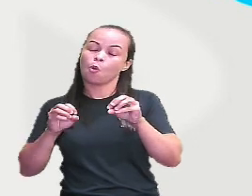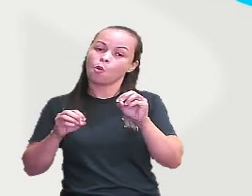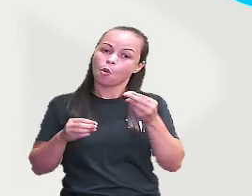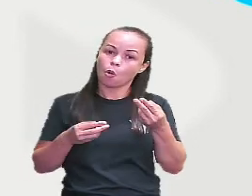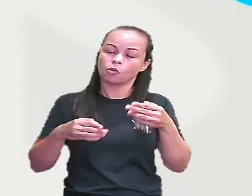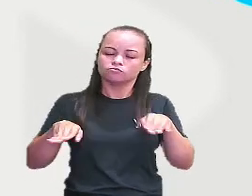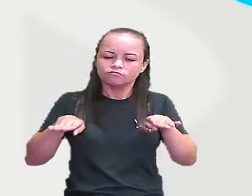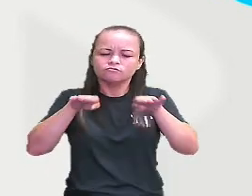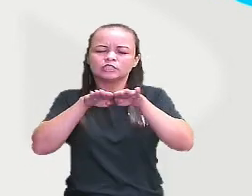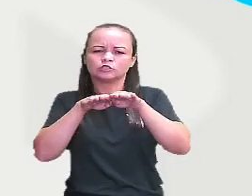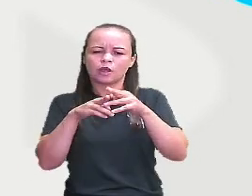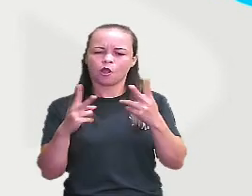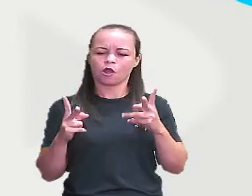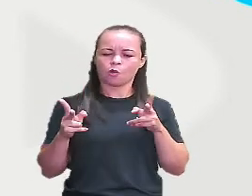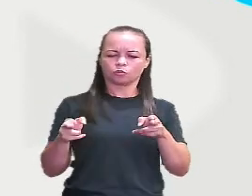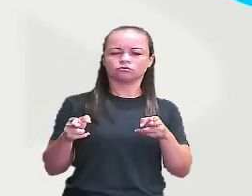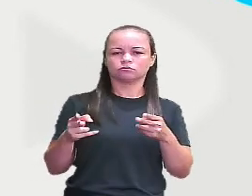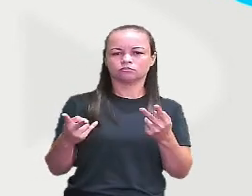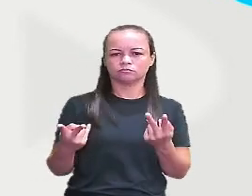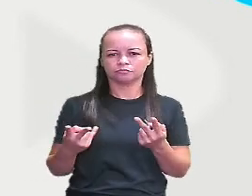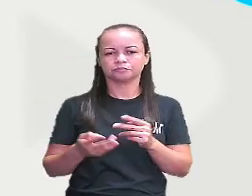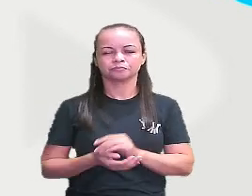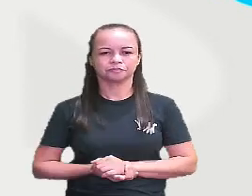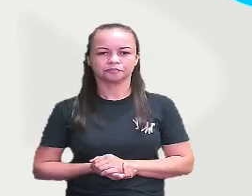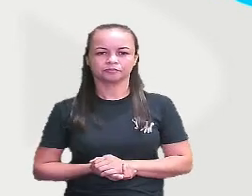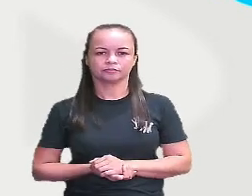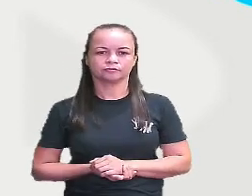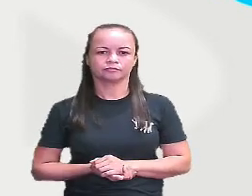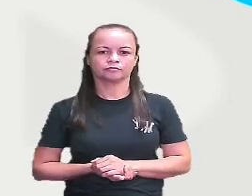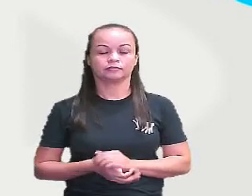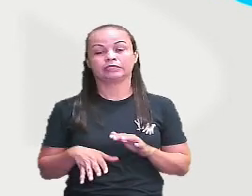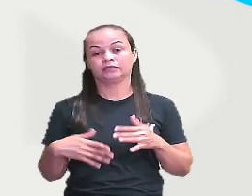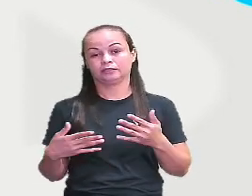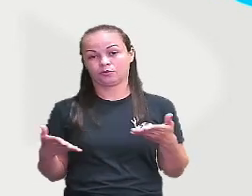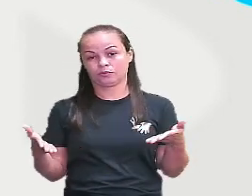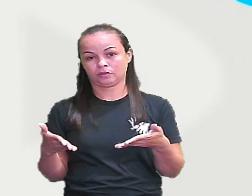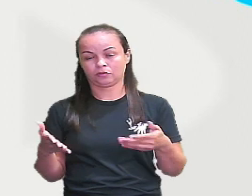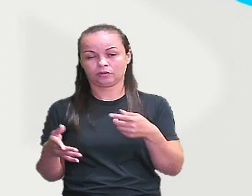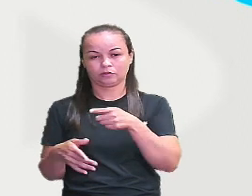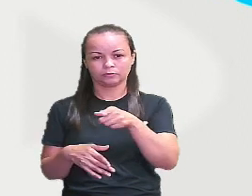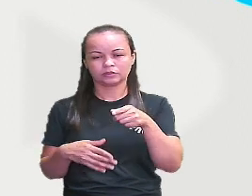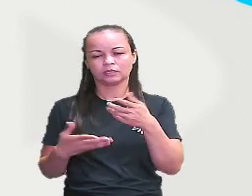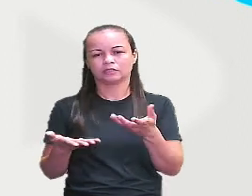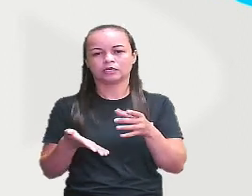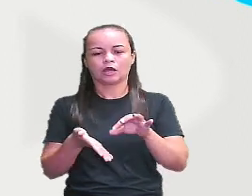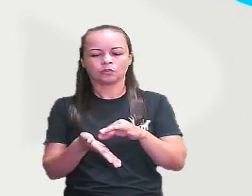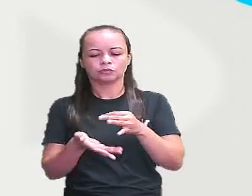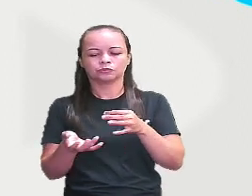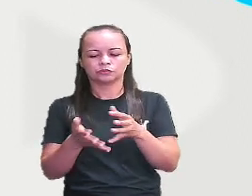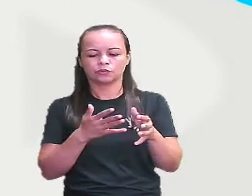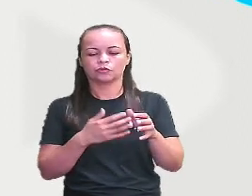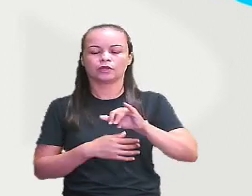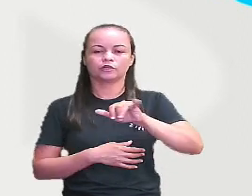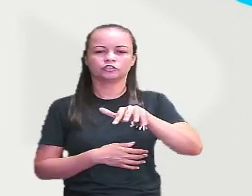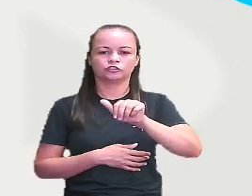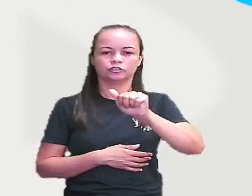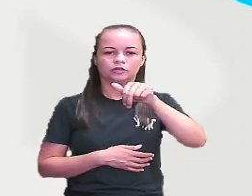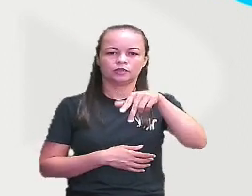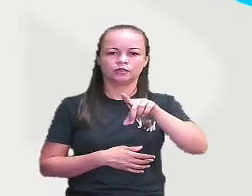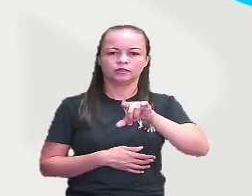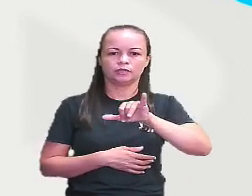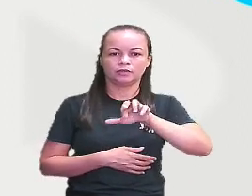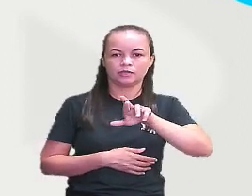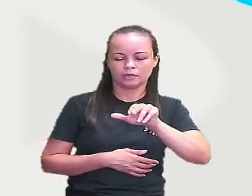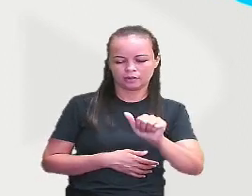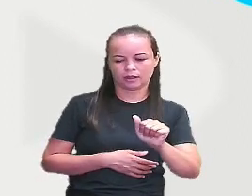hora os dois. Então aqui nós acabamos de recitar um texto da autora Jandira Mansur, trazendo